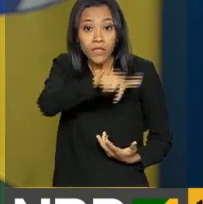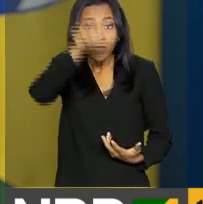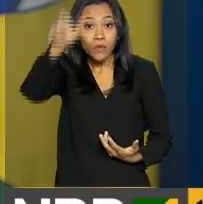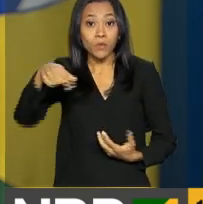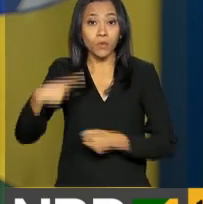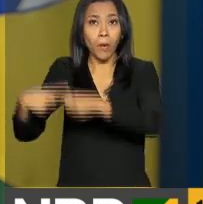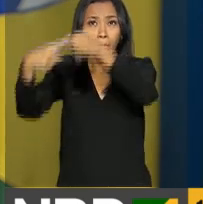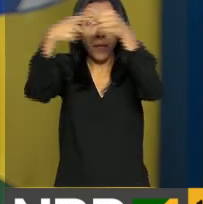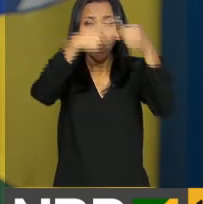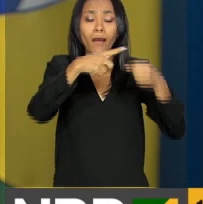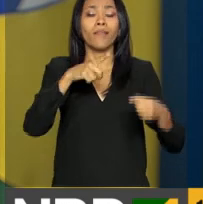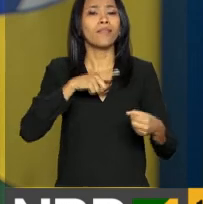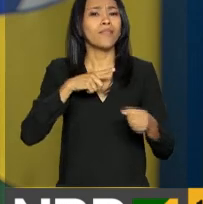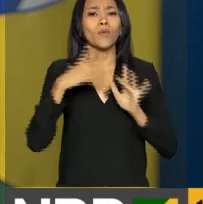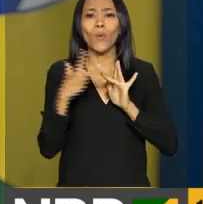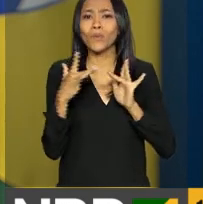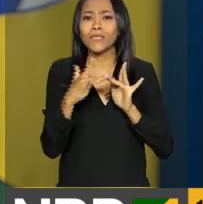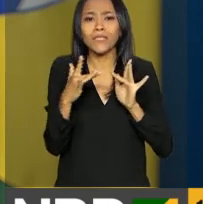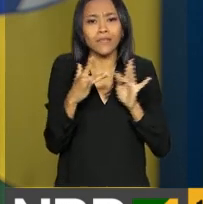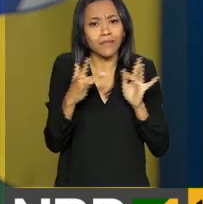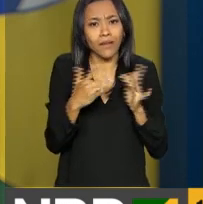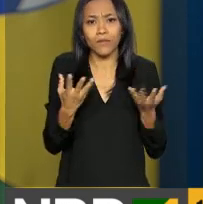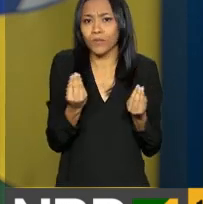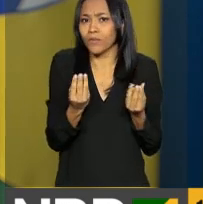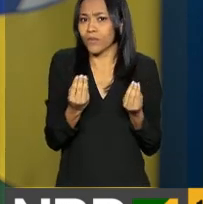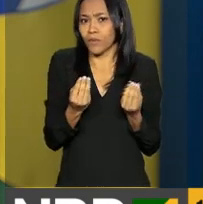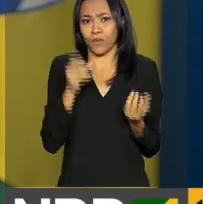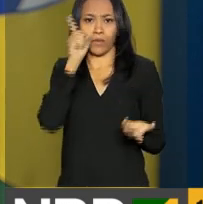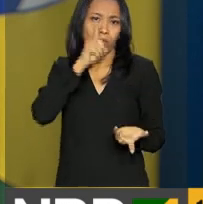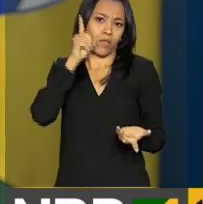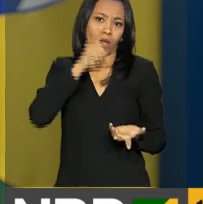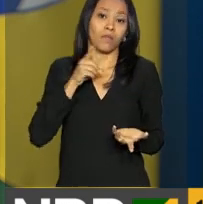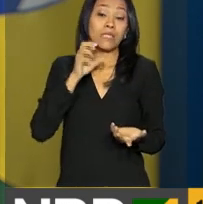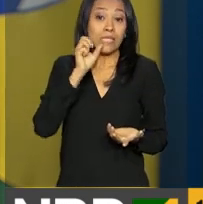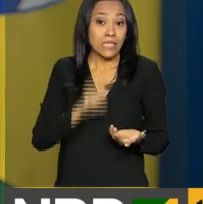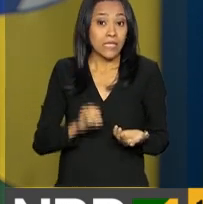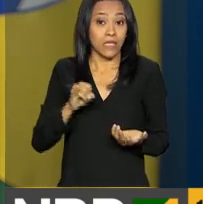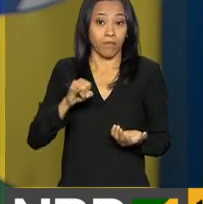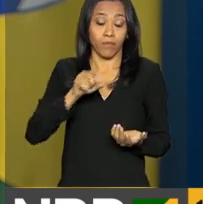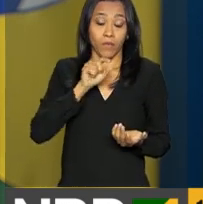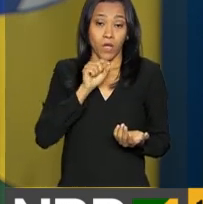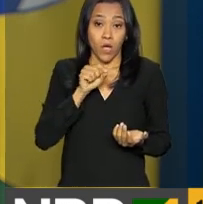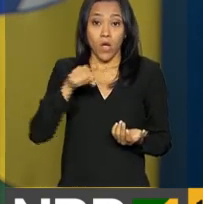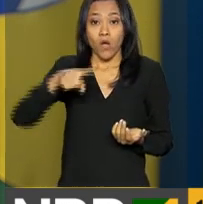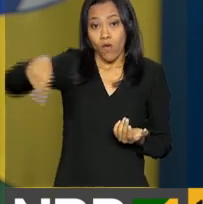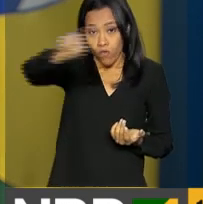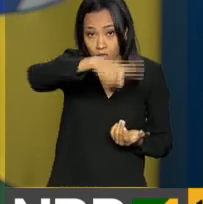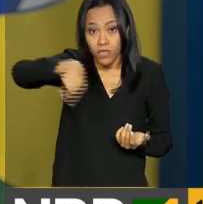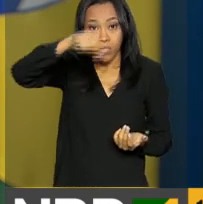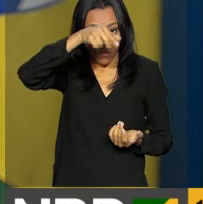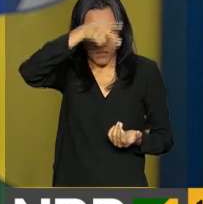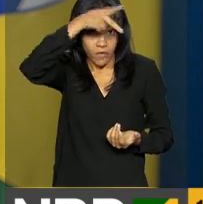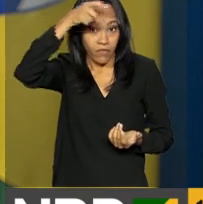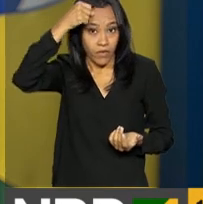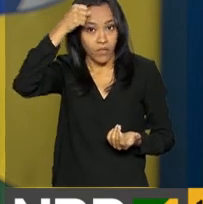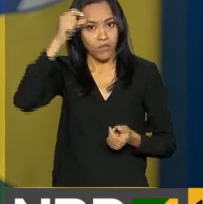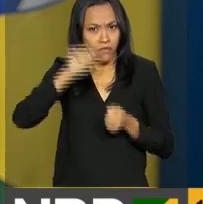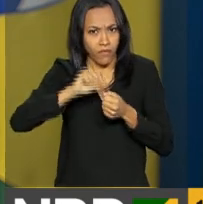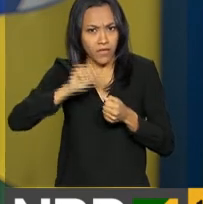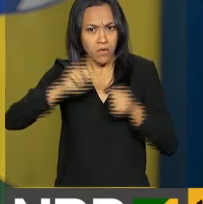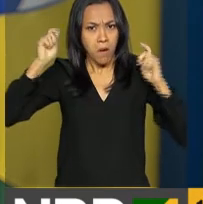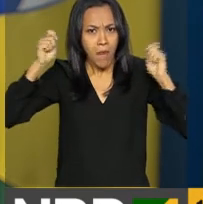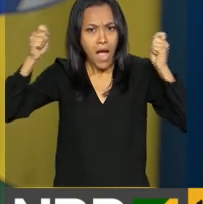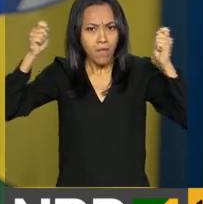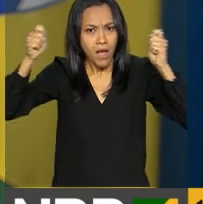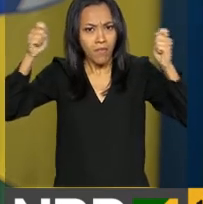próximo com o deputado. Se ele fizer uma campanha, e tenho certeza que vocês farão, e